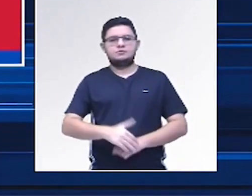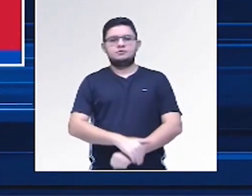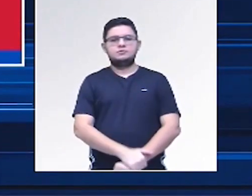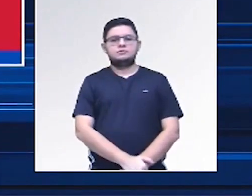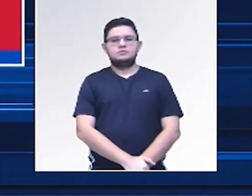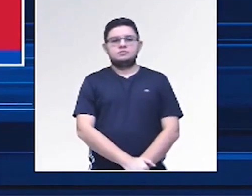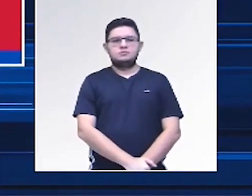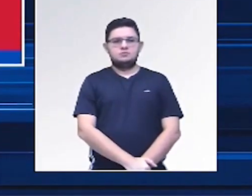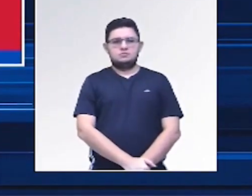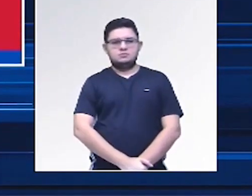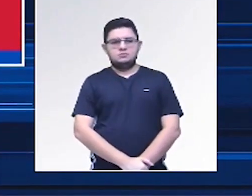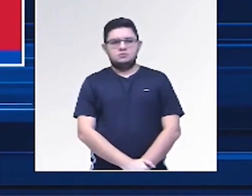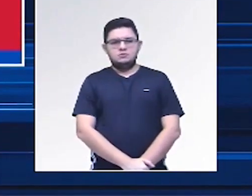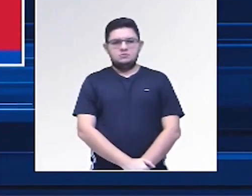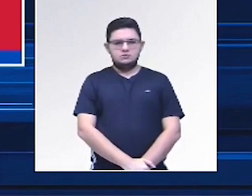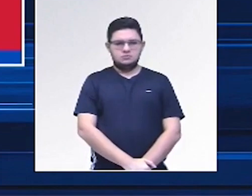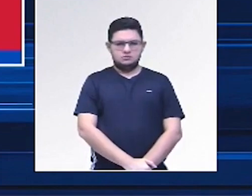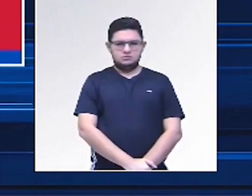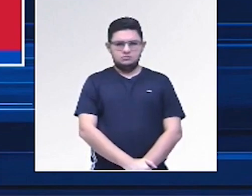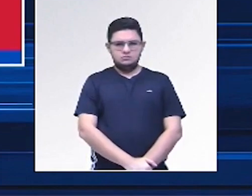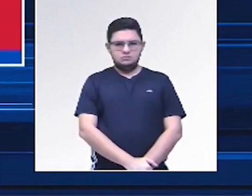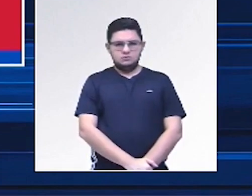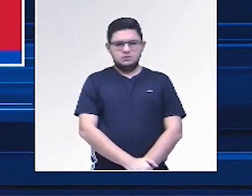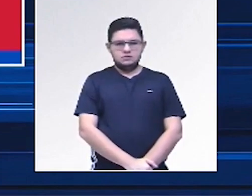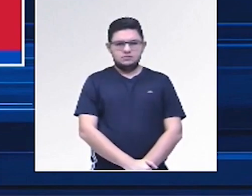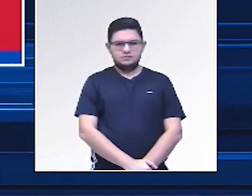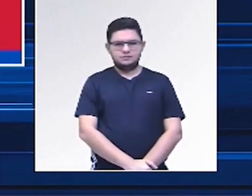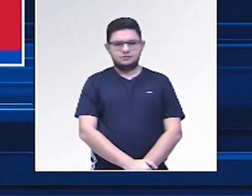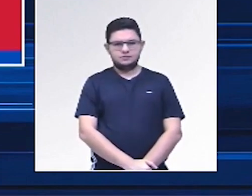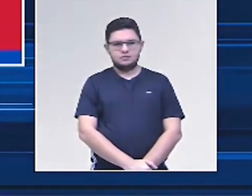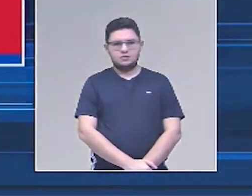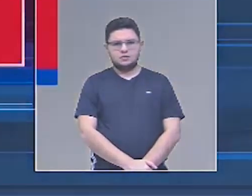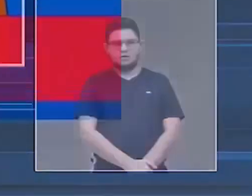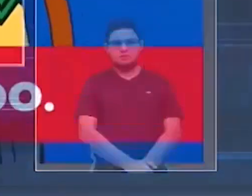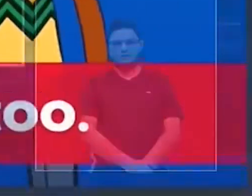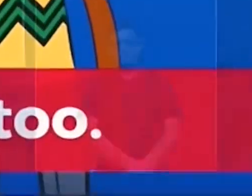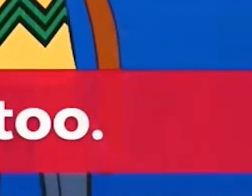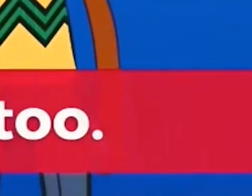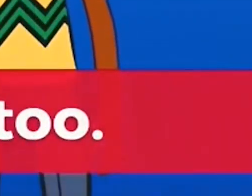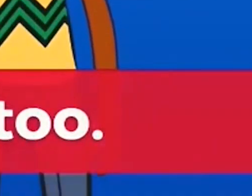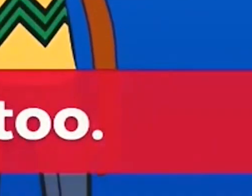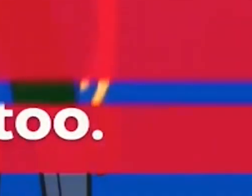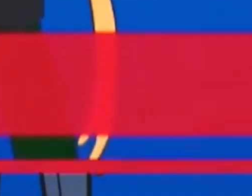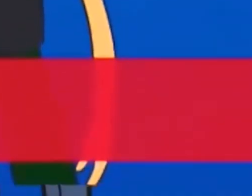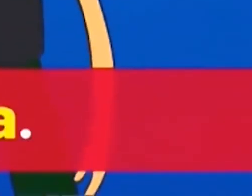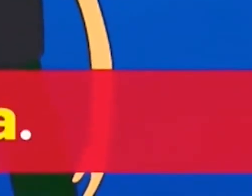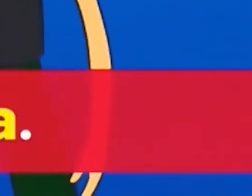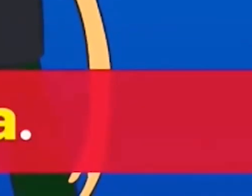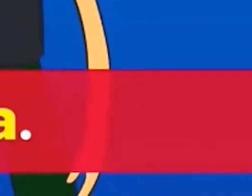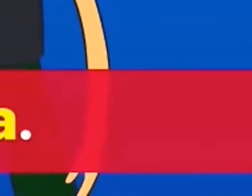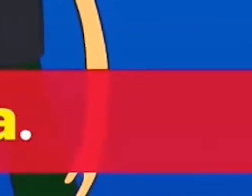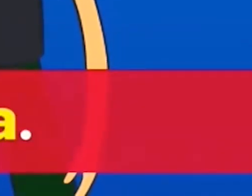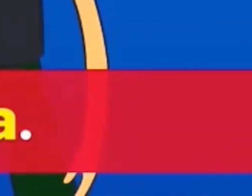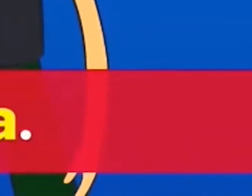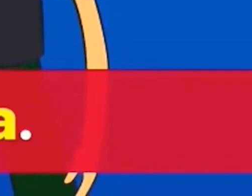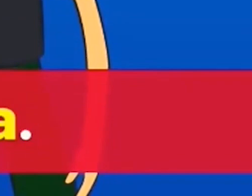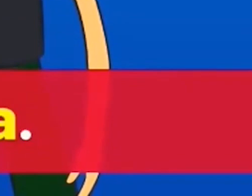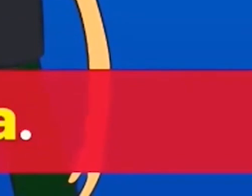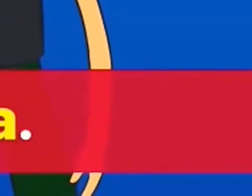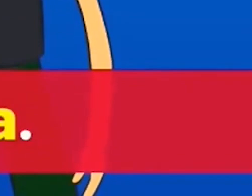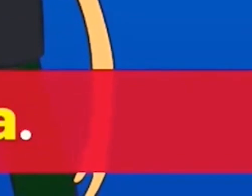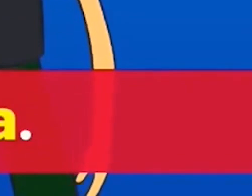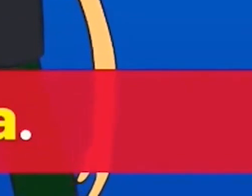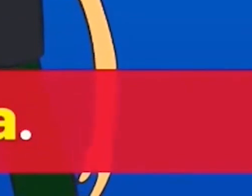Hello, I'm Solomon. Nice to meet you. Nice to meet you too. Hello,